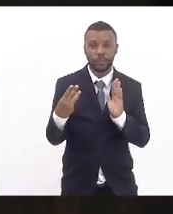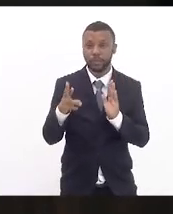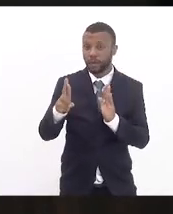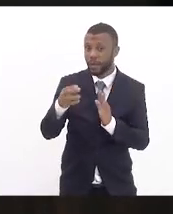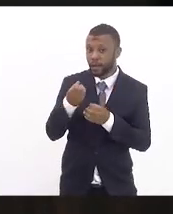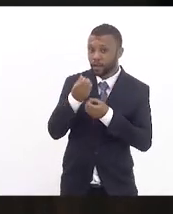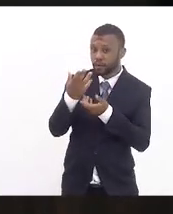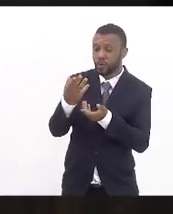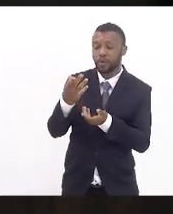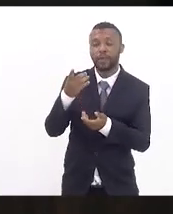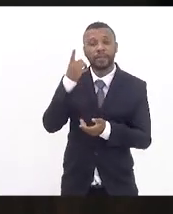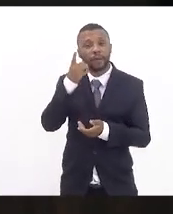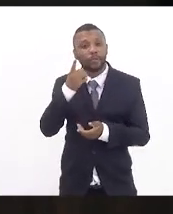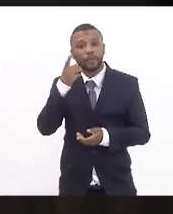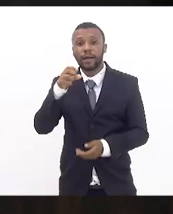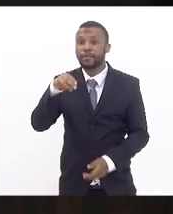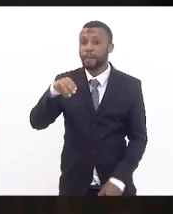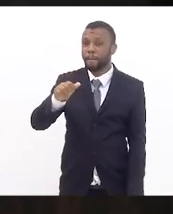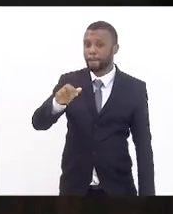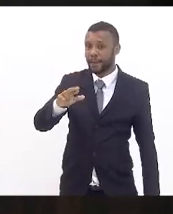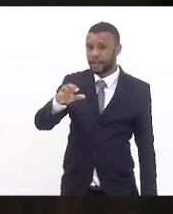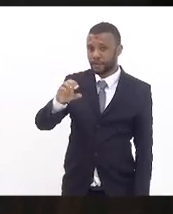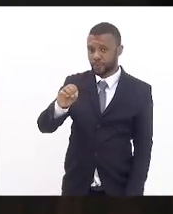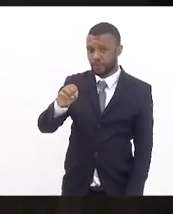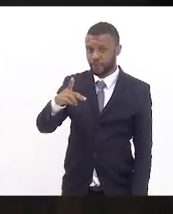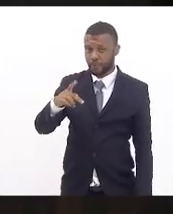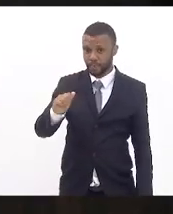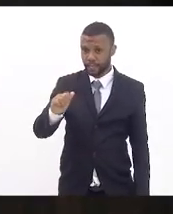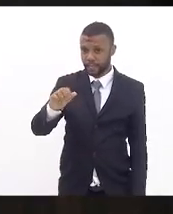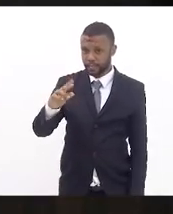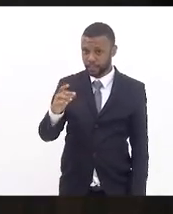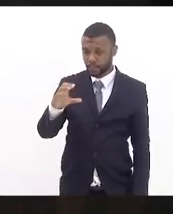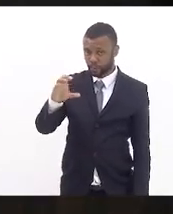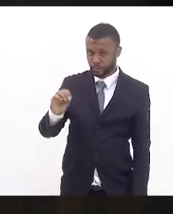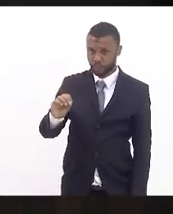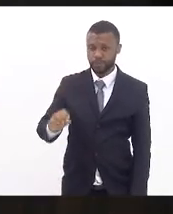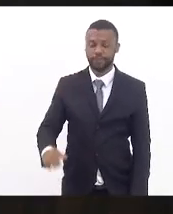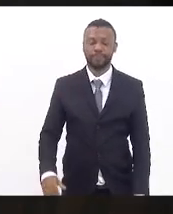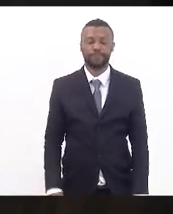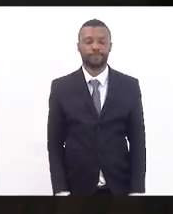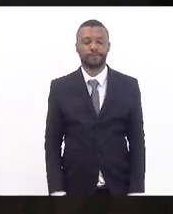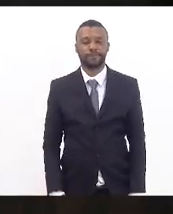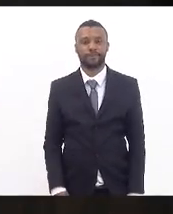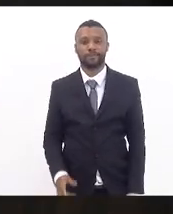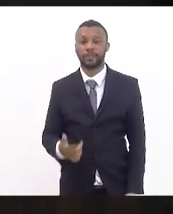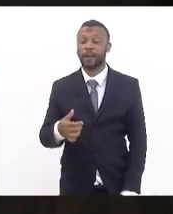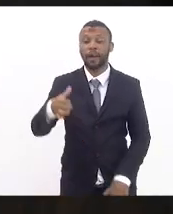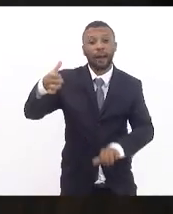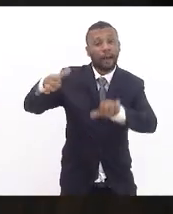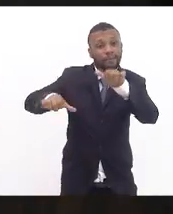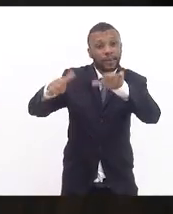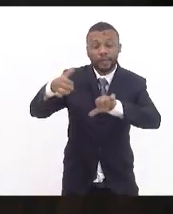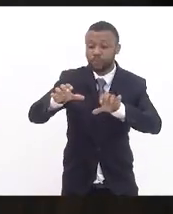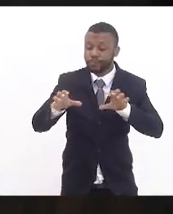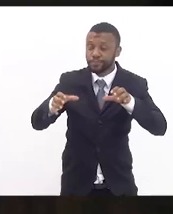Márcio Pacheco. Pendente de pareceres das comissões de defesa do direito da mulher, da segurança pública,